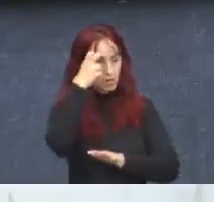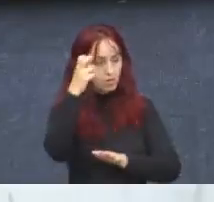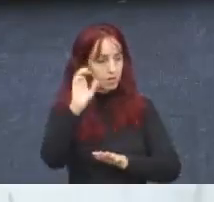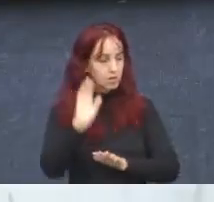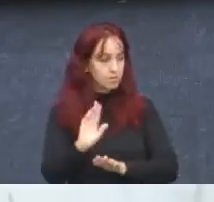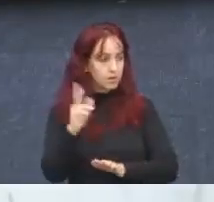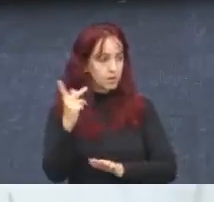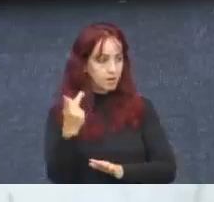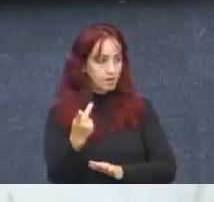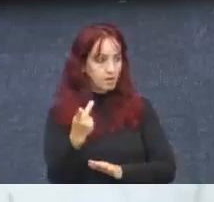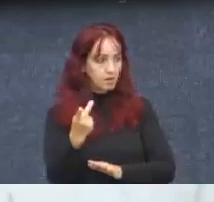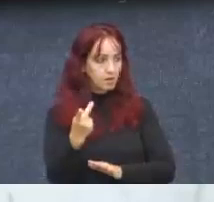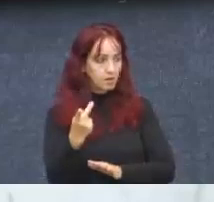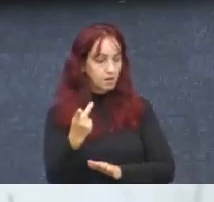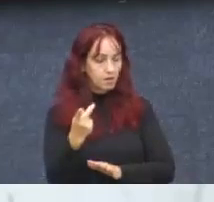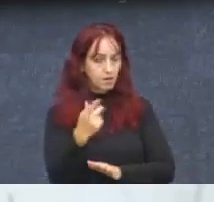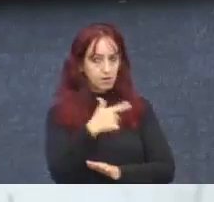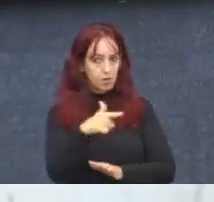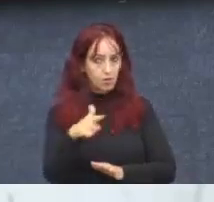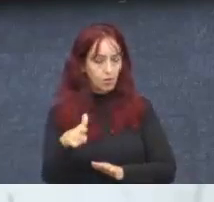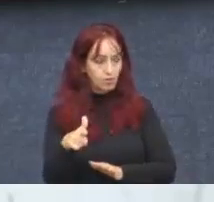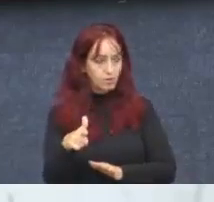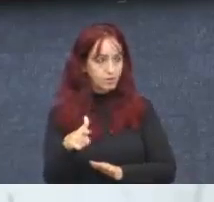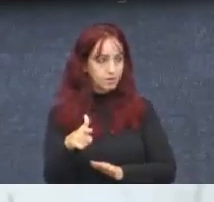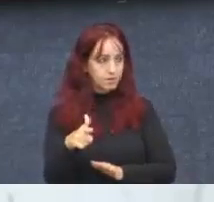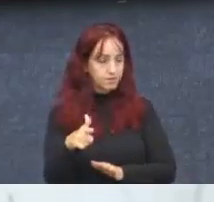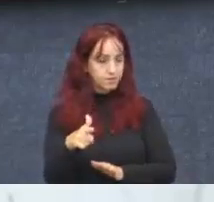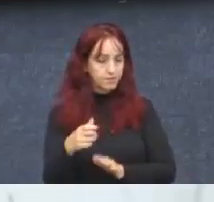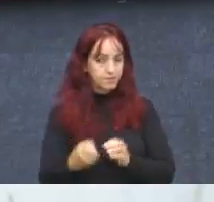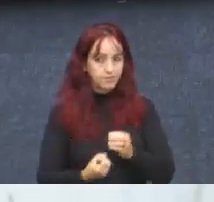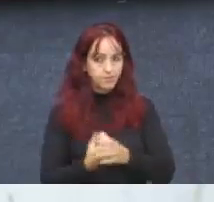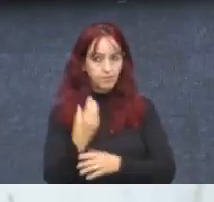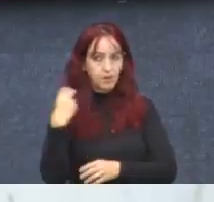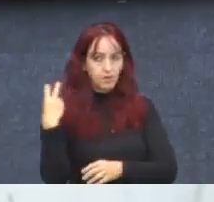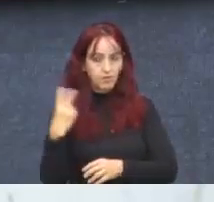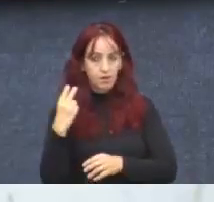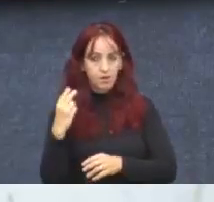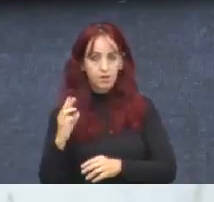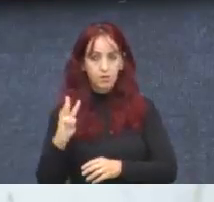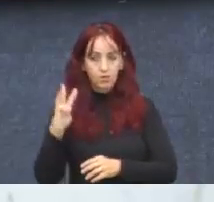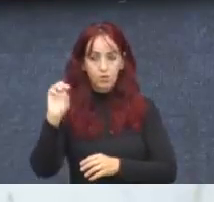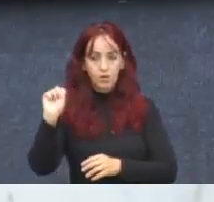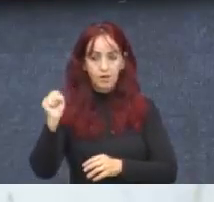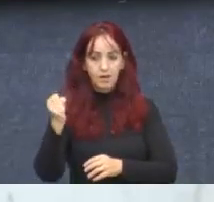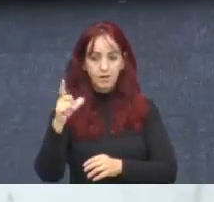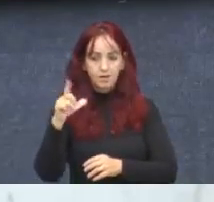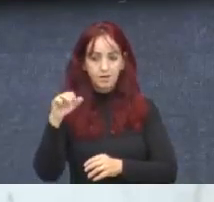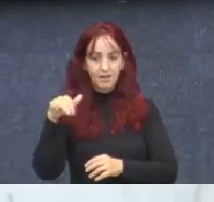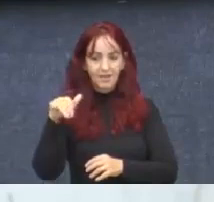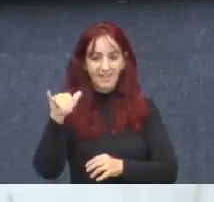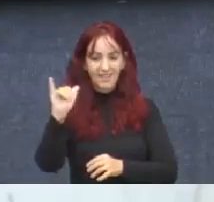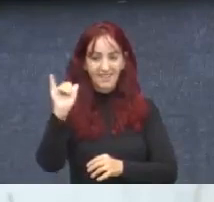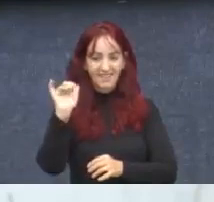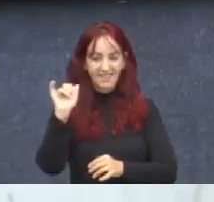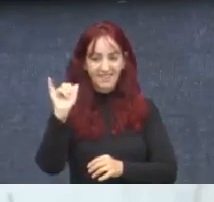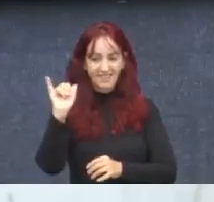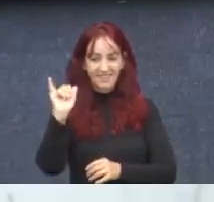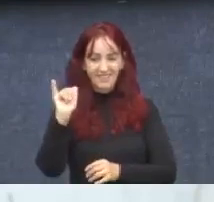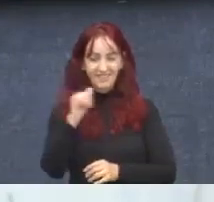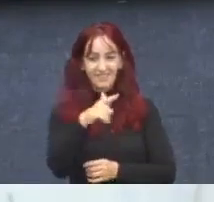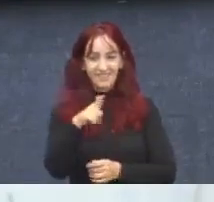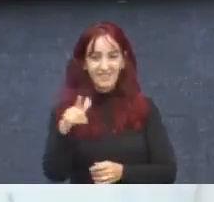Belo Horizonte e dá outras providências. Autoria, vereador Werley, da Autoescola, e